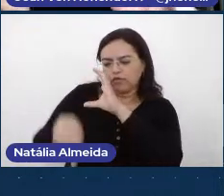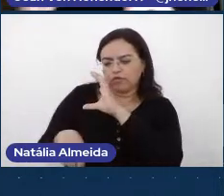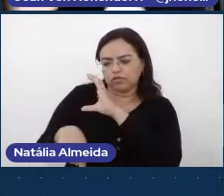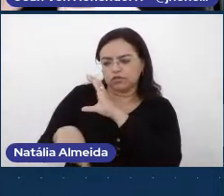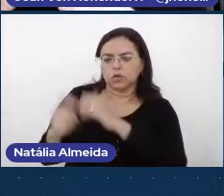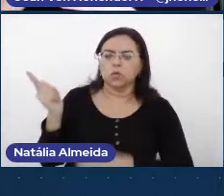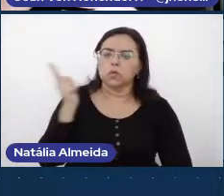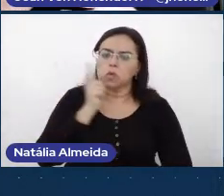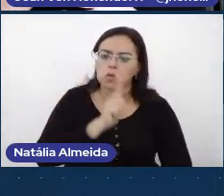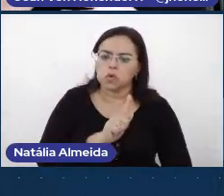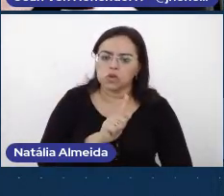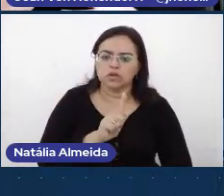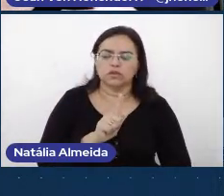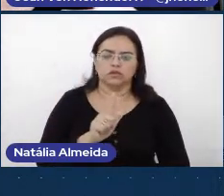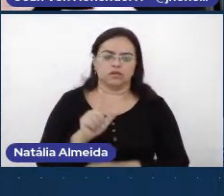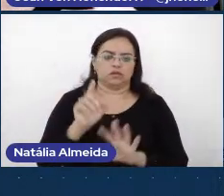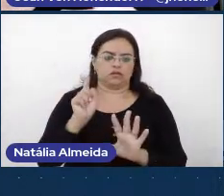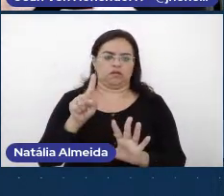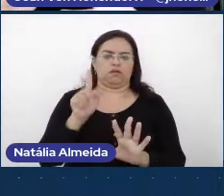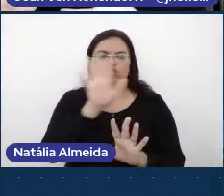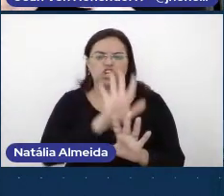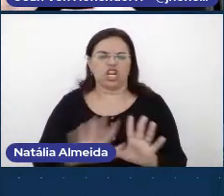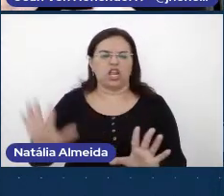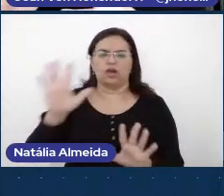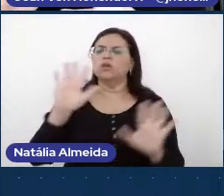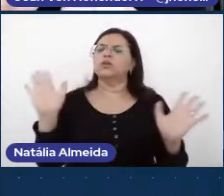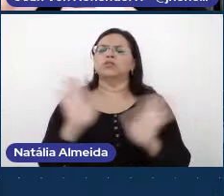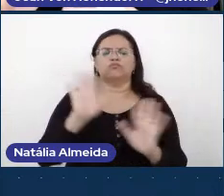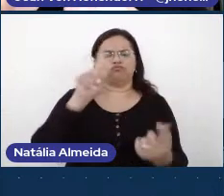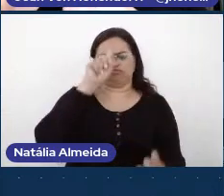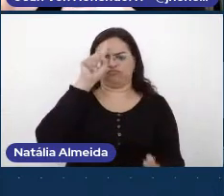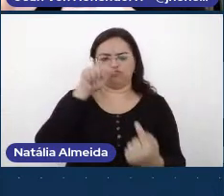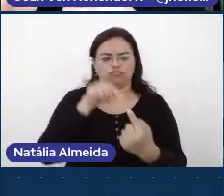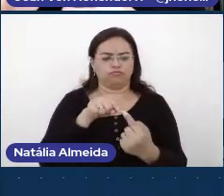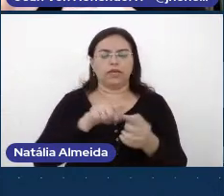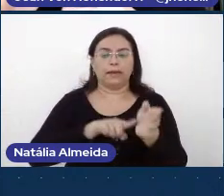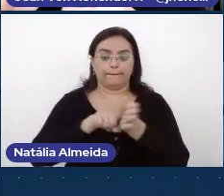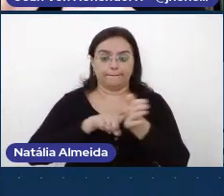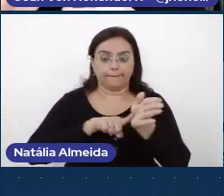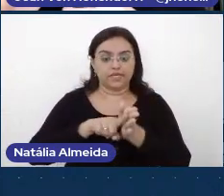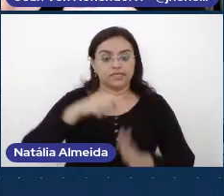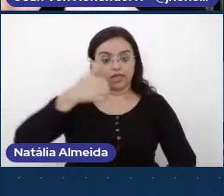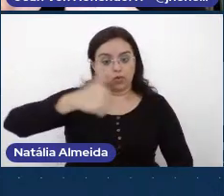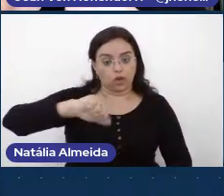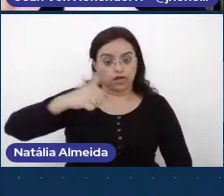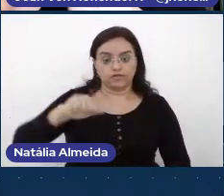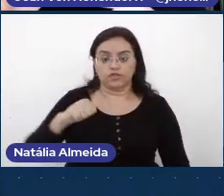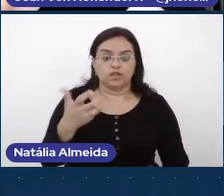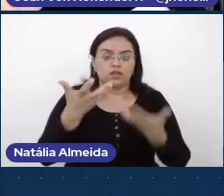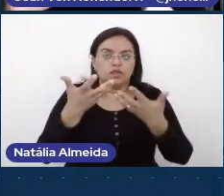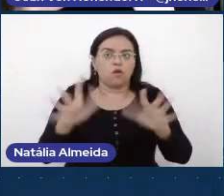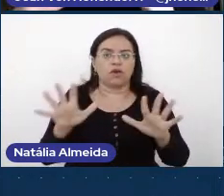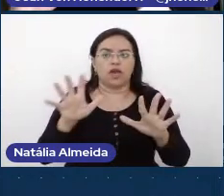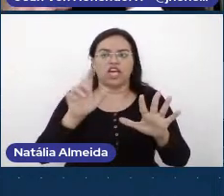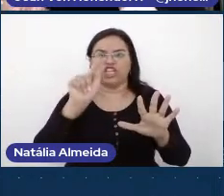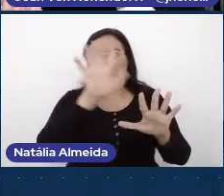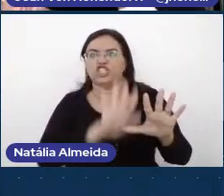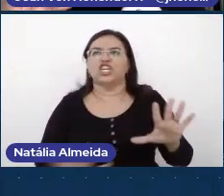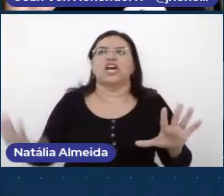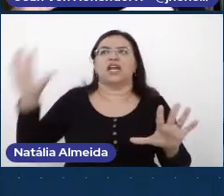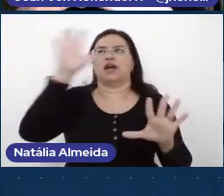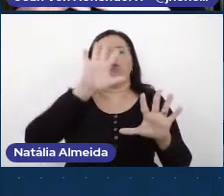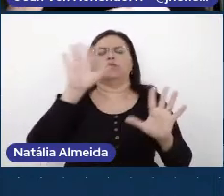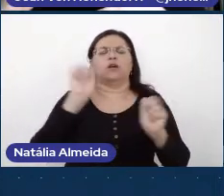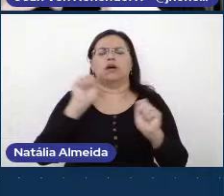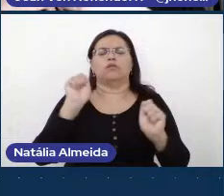uma generalização. Não é o objetivo da pesquisa qualitativa chegar a uma generalização, né? Então, eu tenho que sempre